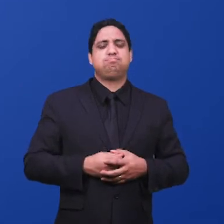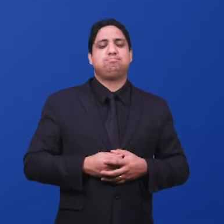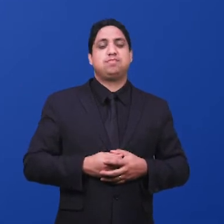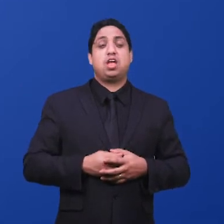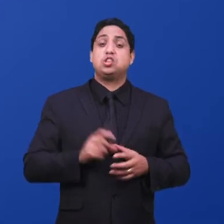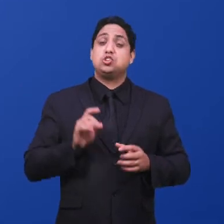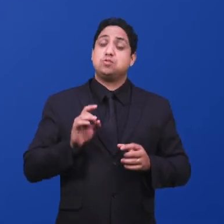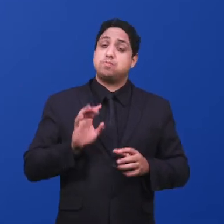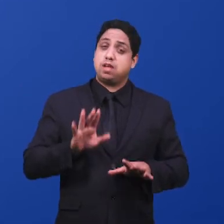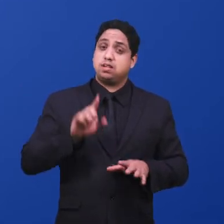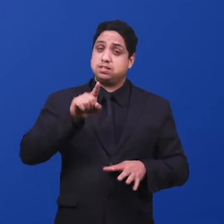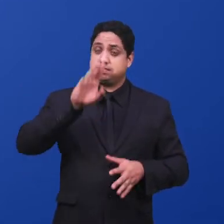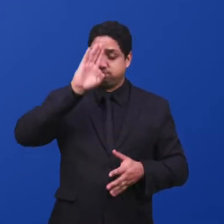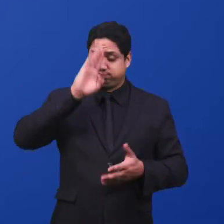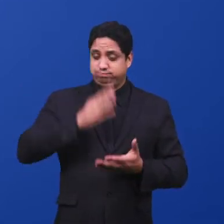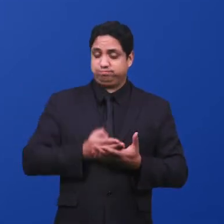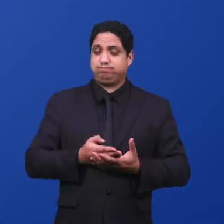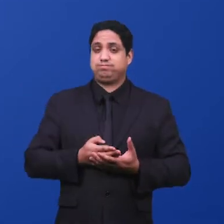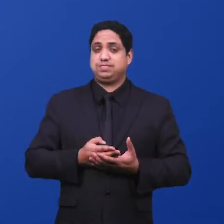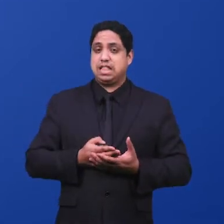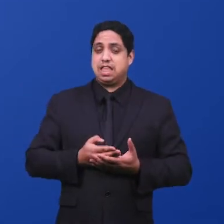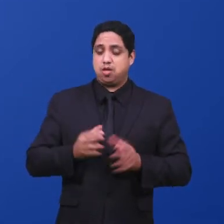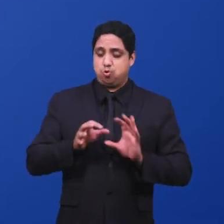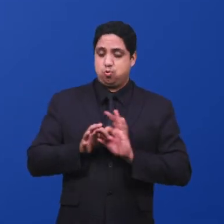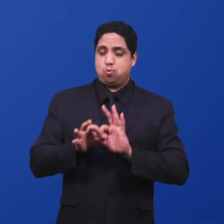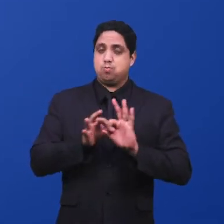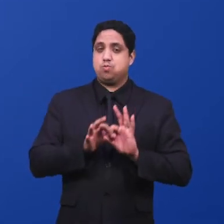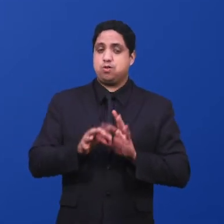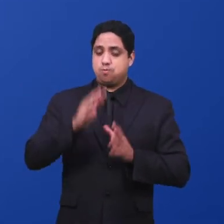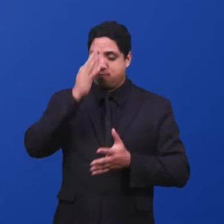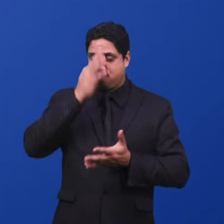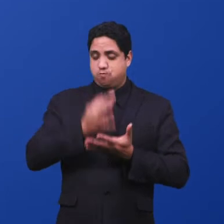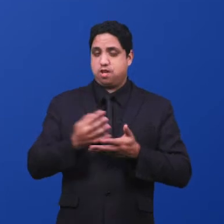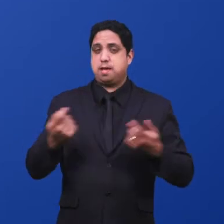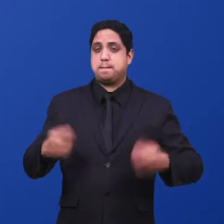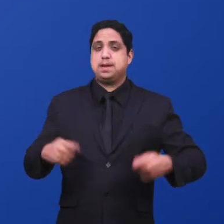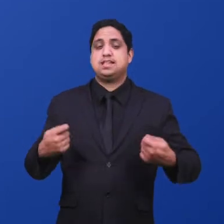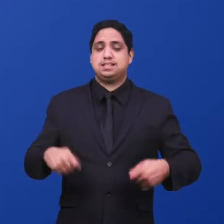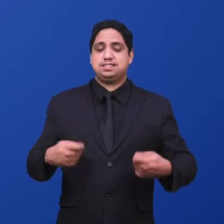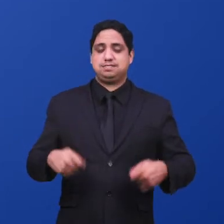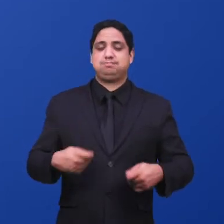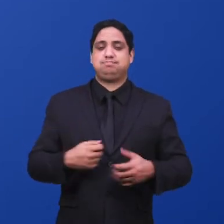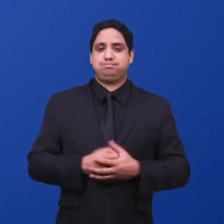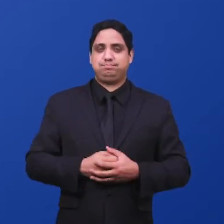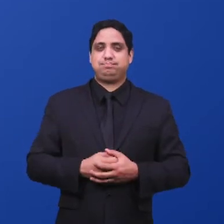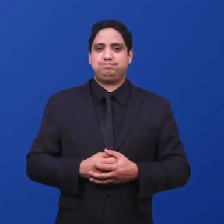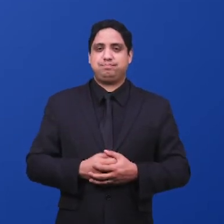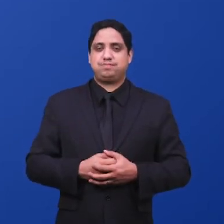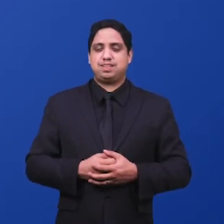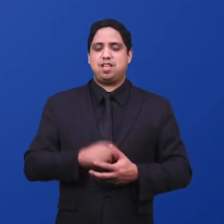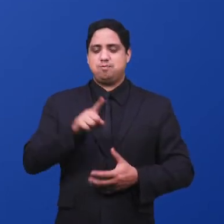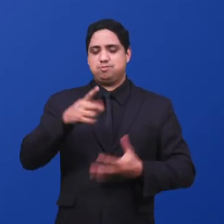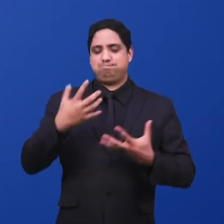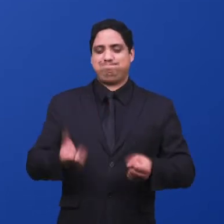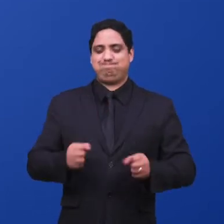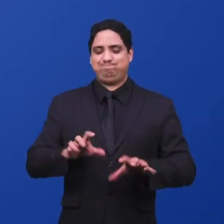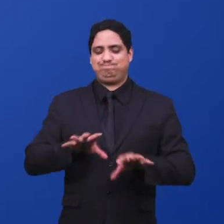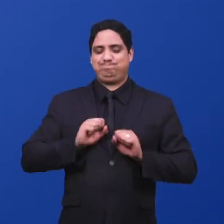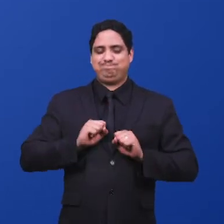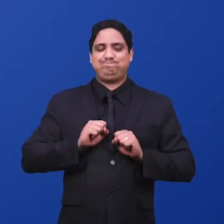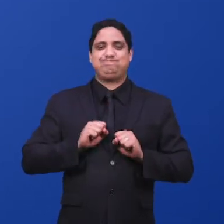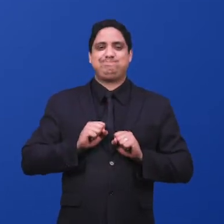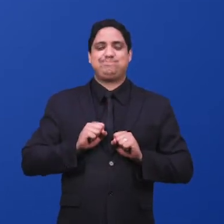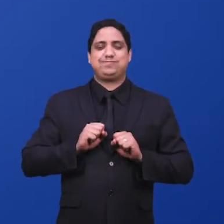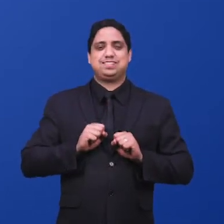aqueles que estão na comunhão, na revelação de Jesus Cristo, eles tomam